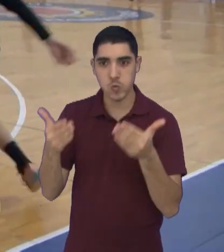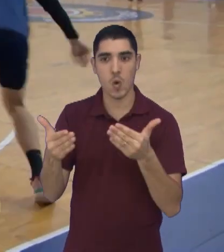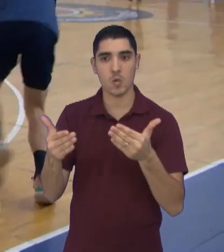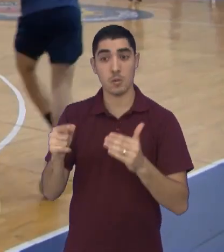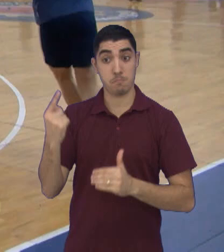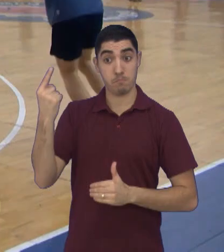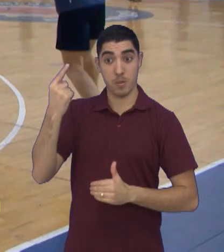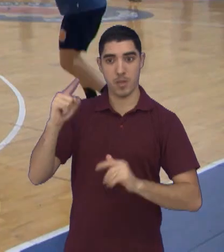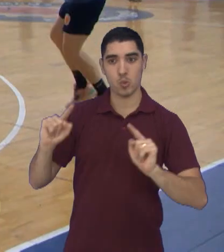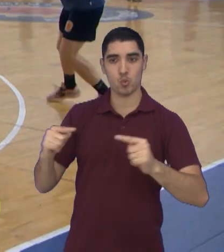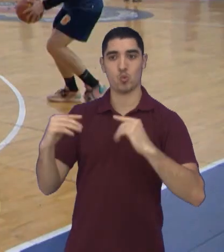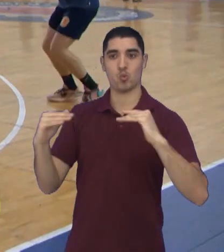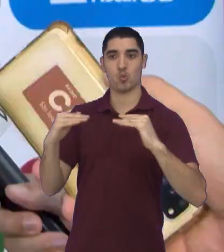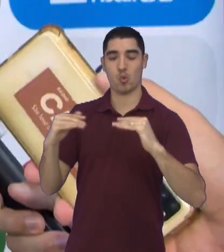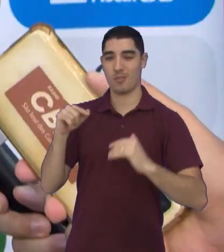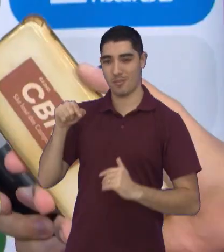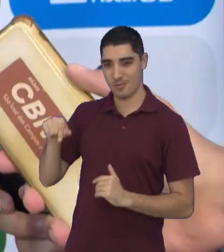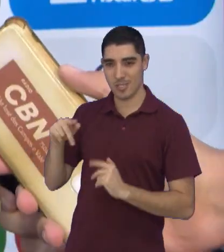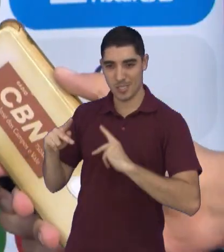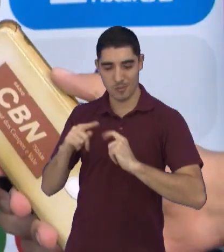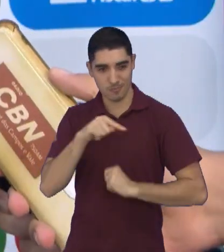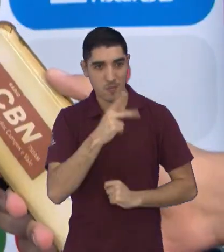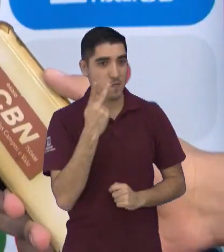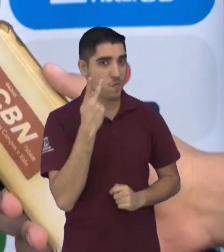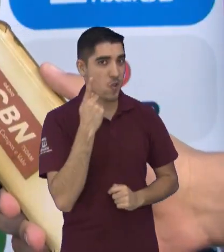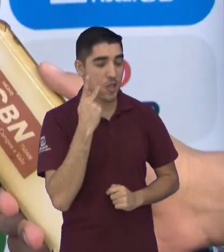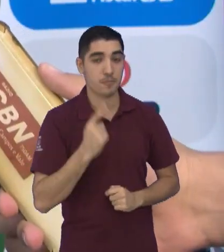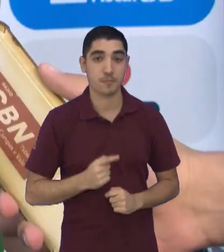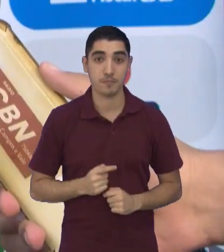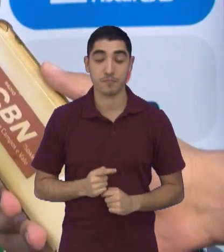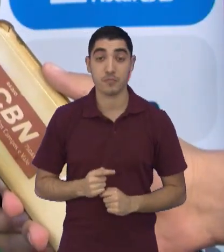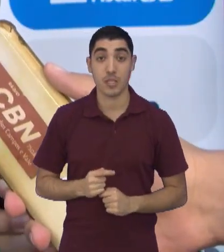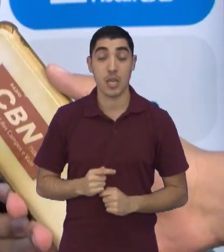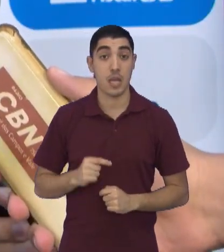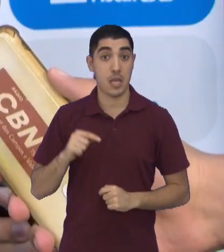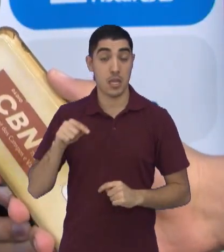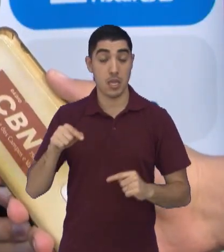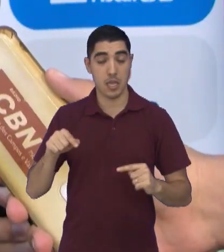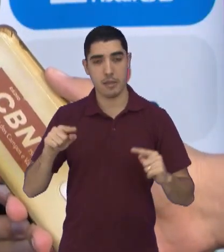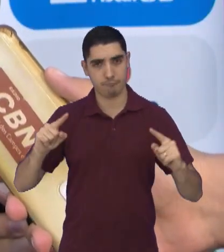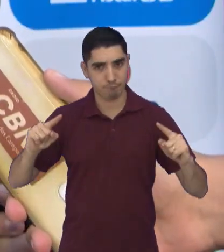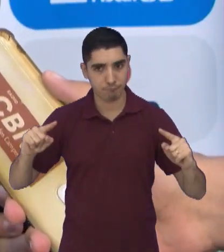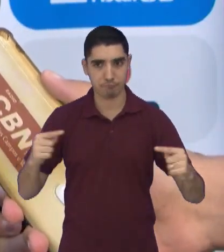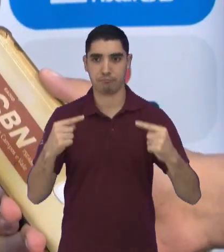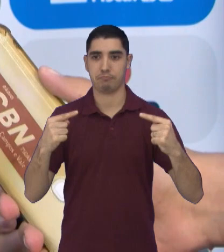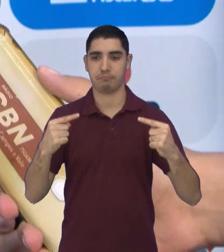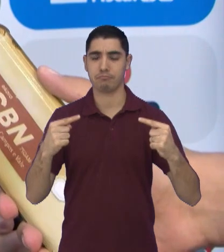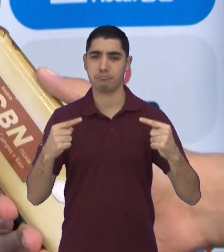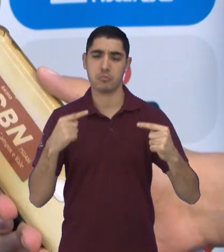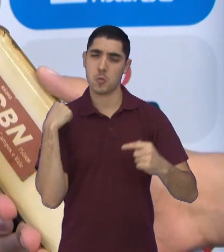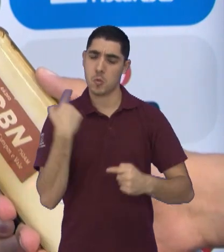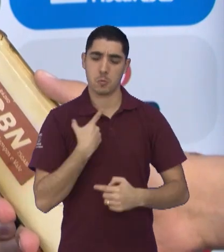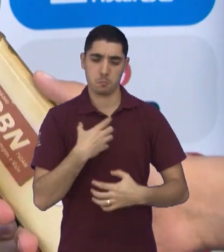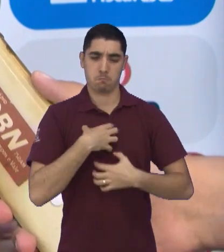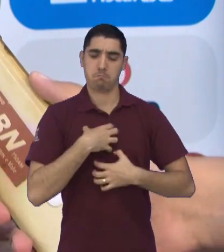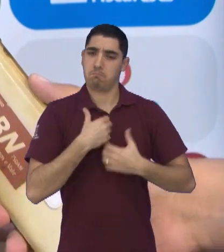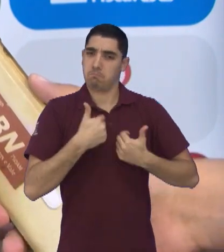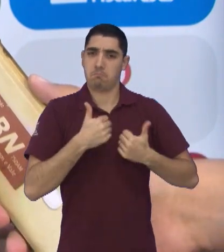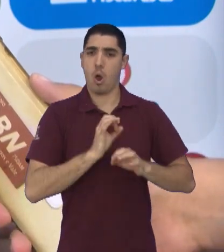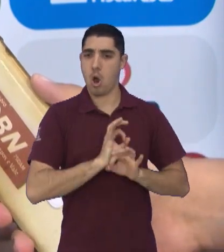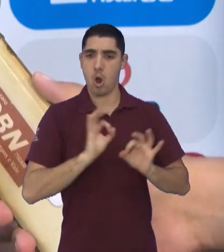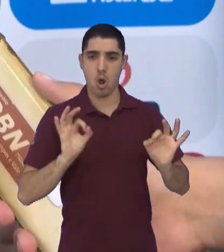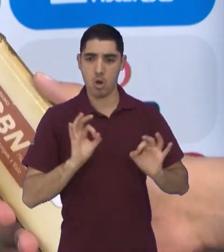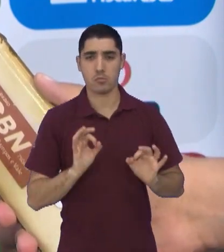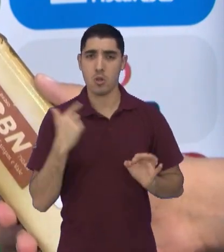duelo contra o Fortaleza. O time chega com uma boa perspectiva para esses playoffs. Queremos muito fazer um